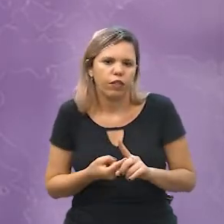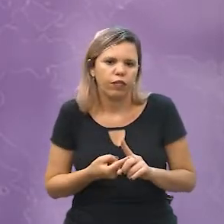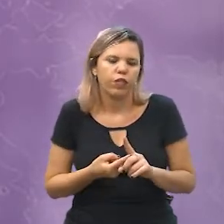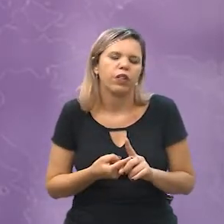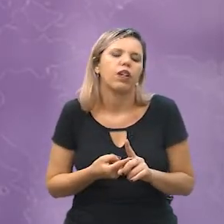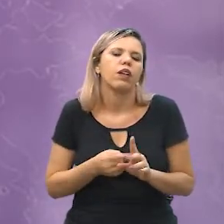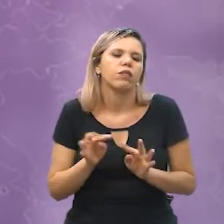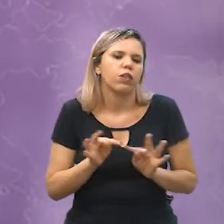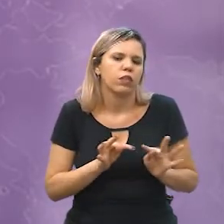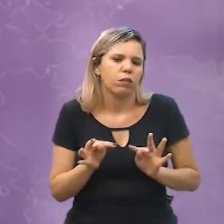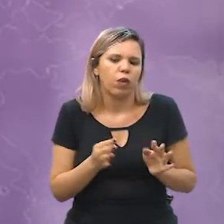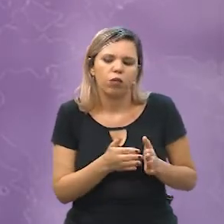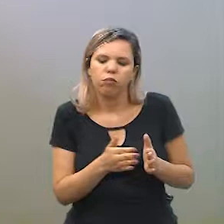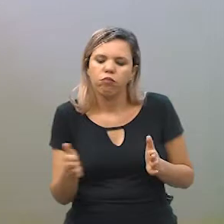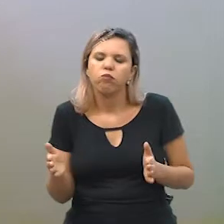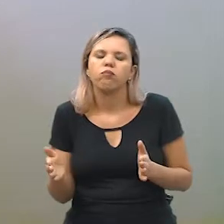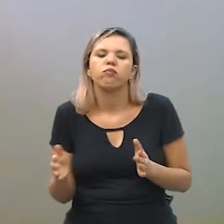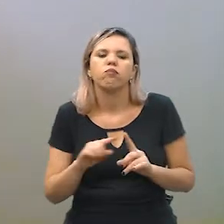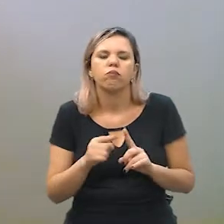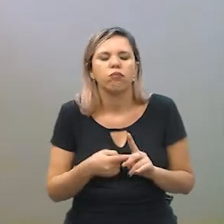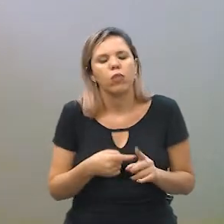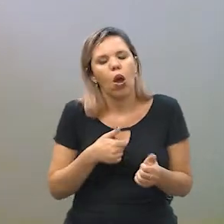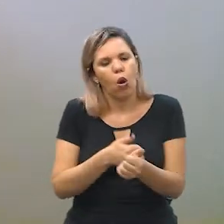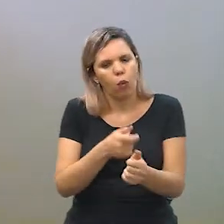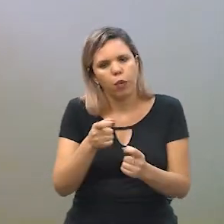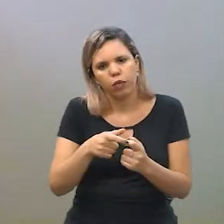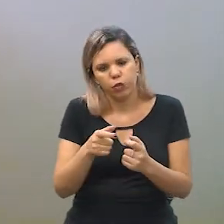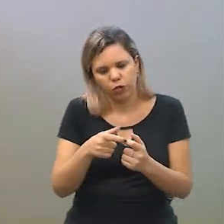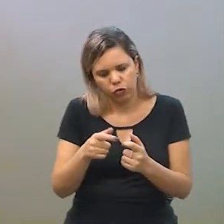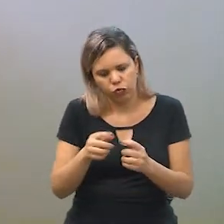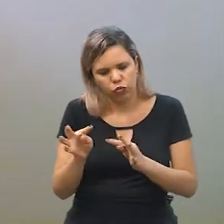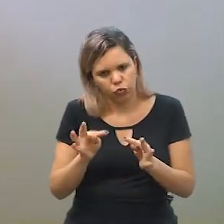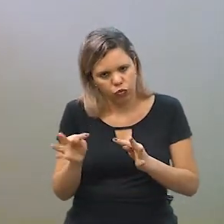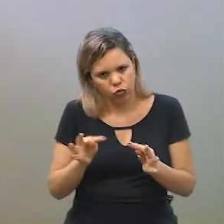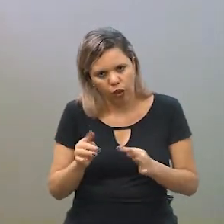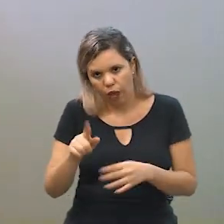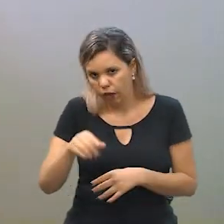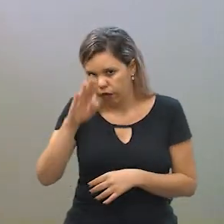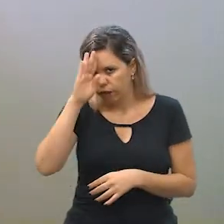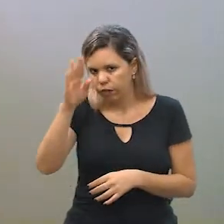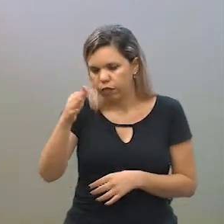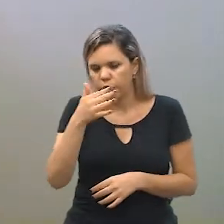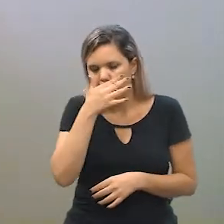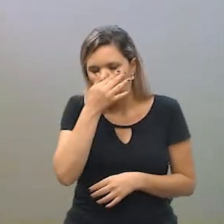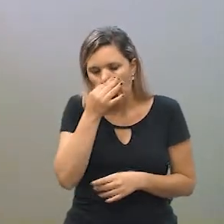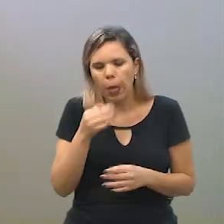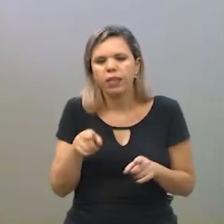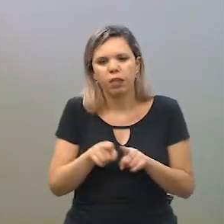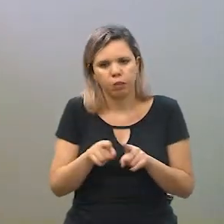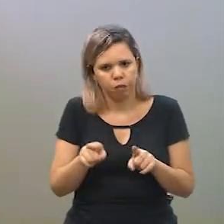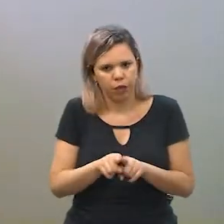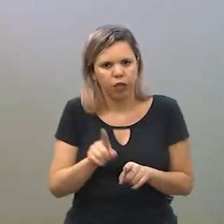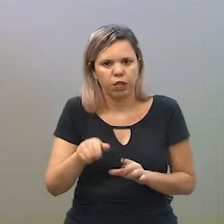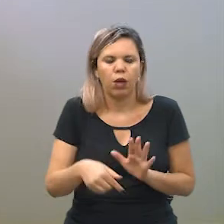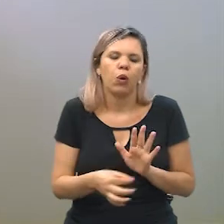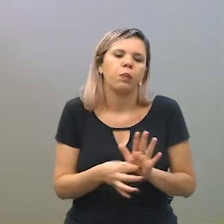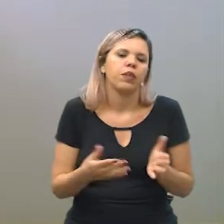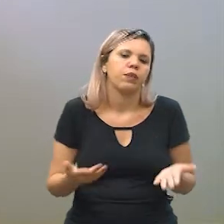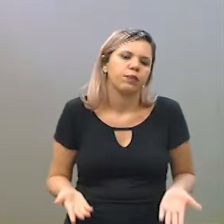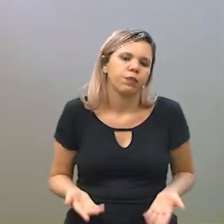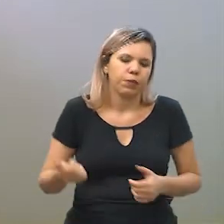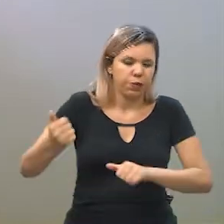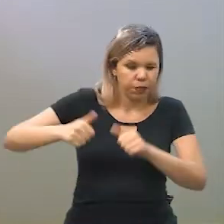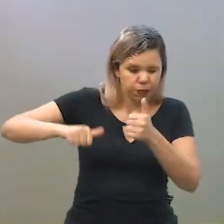doutora? O acompanhamento, ele é fundamental, tanto do ponto de vista